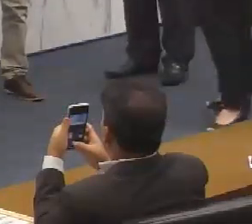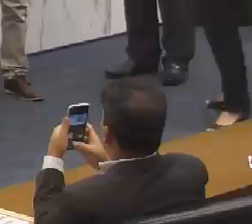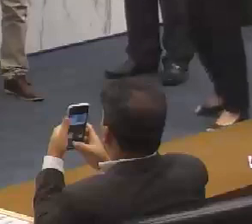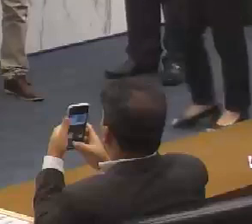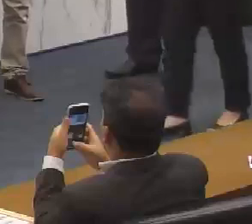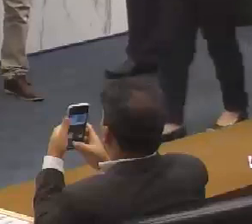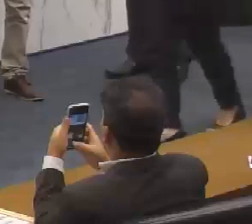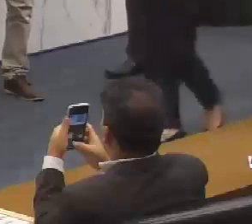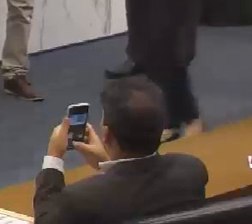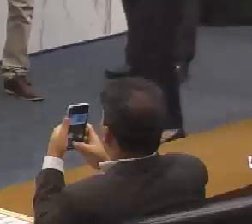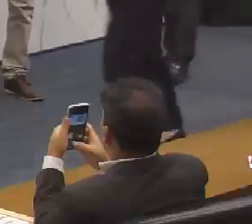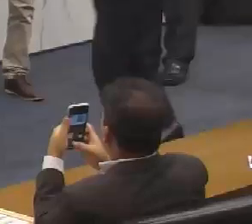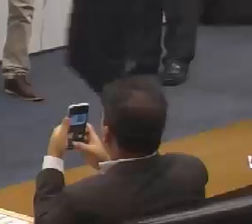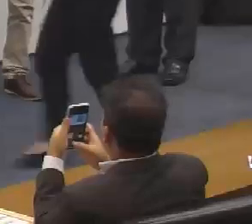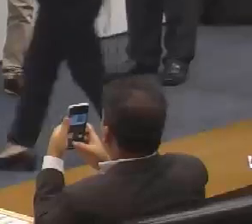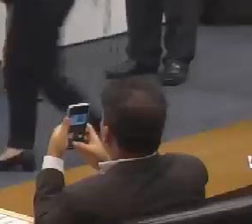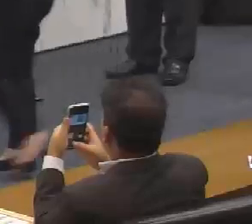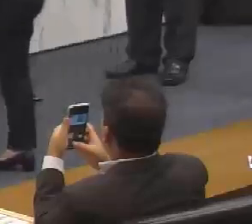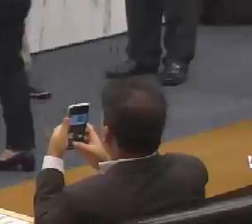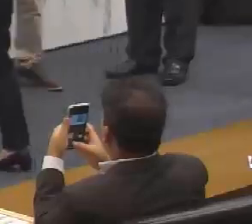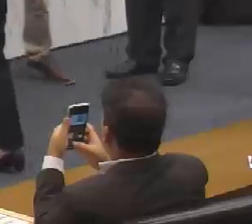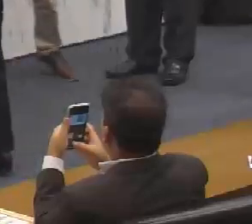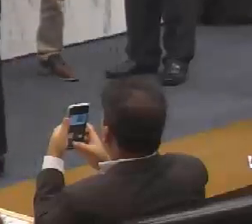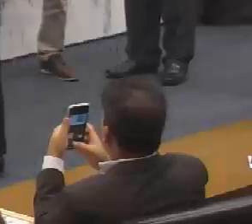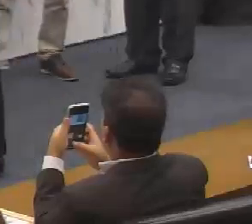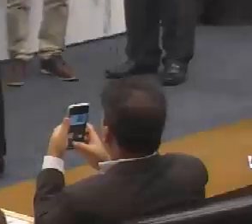tão vasto e bonito. É saber sonhar